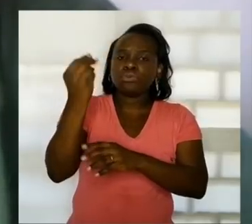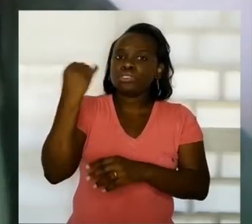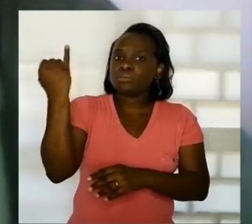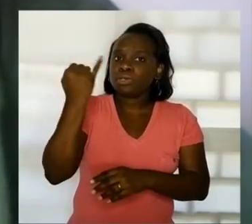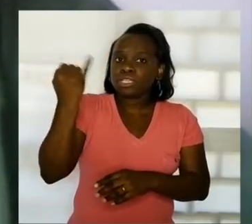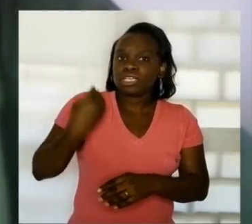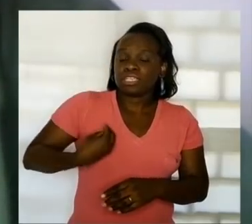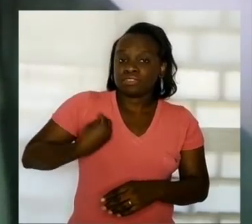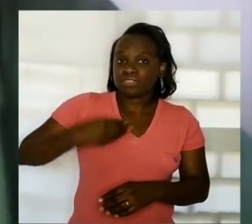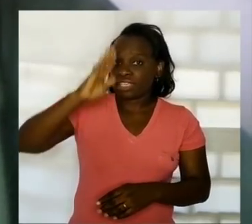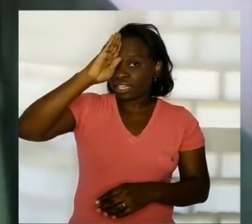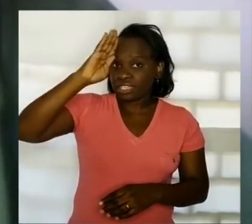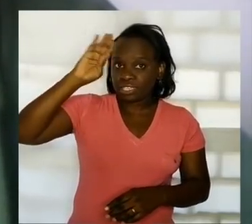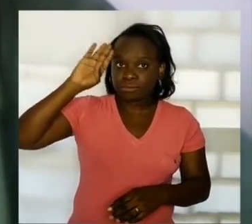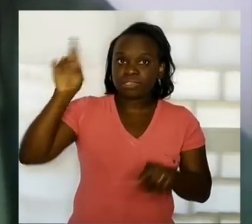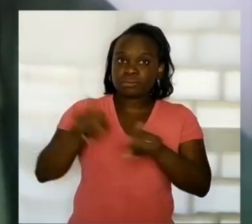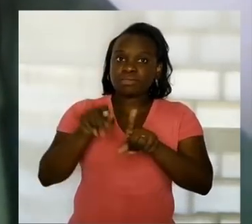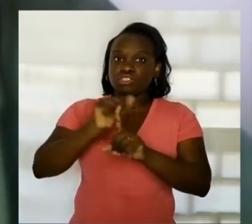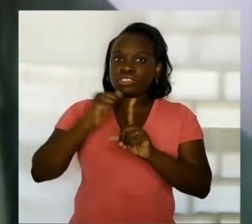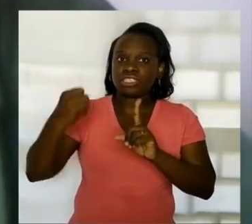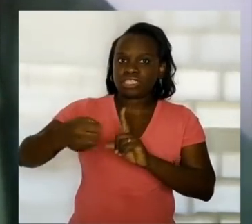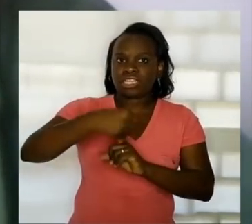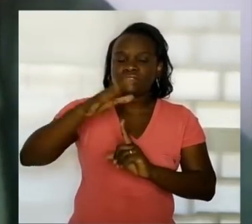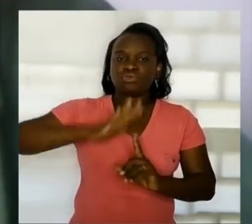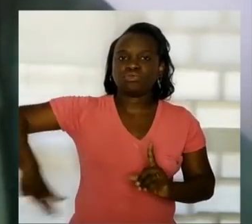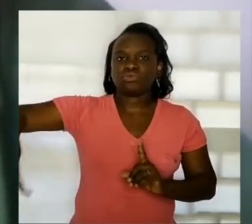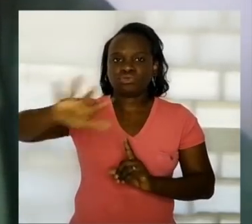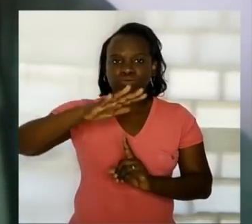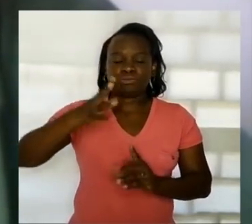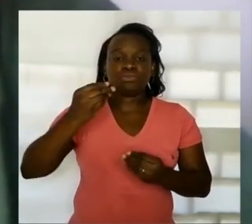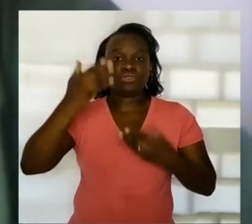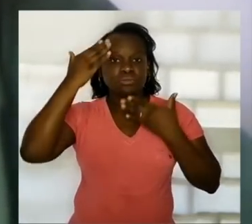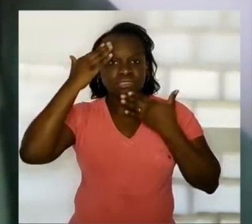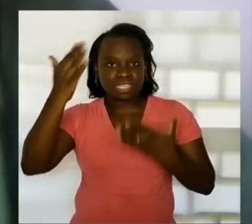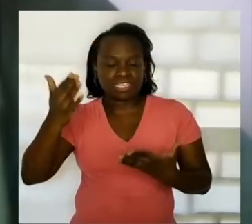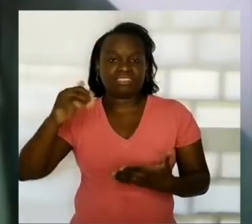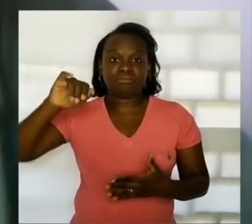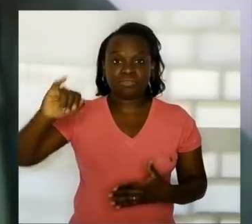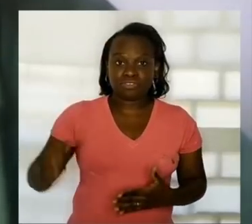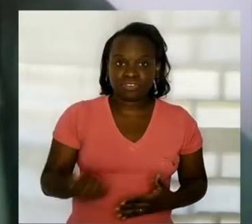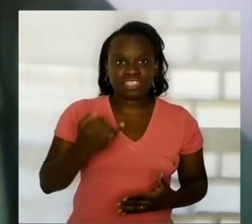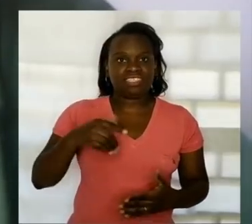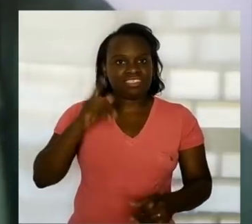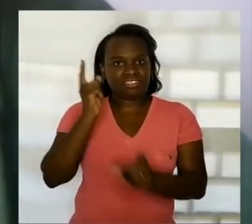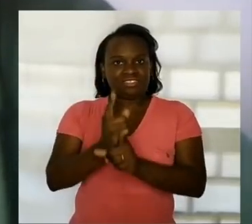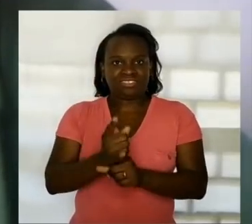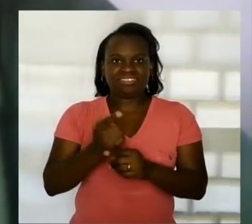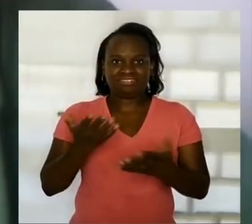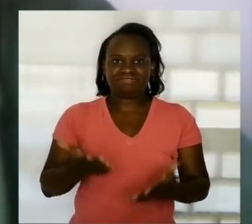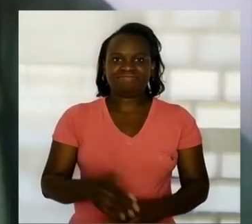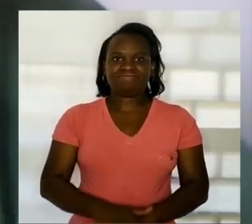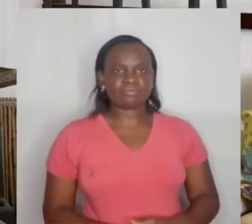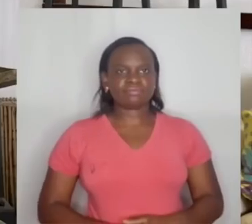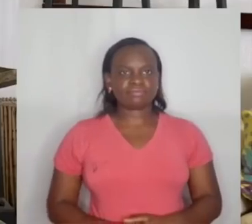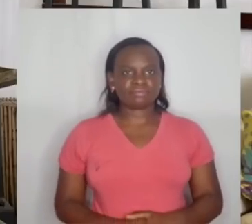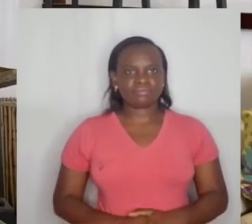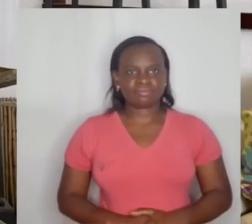importante para nossa vida acadêmica e para nossa sociedade. Muito obrigado, aproveitem e até